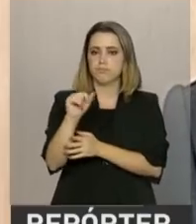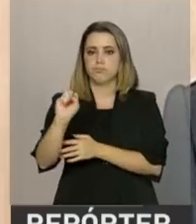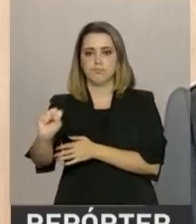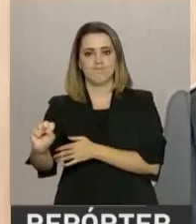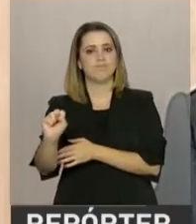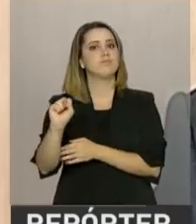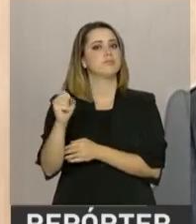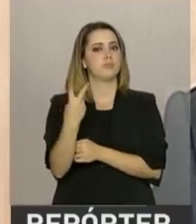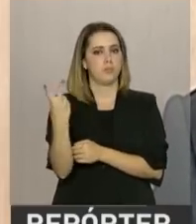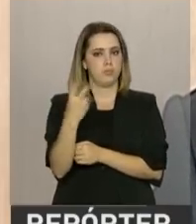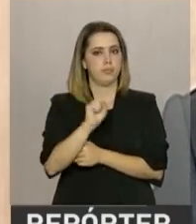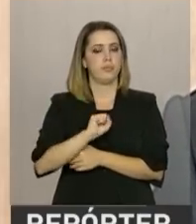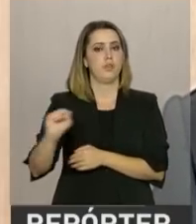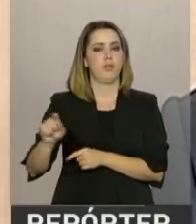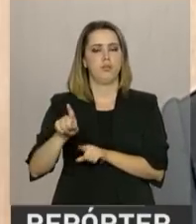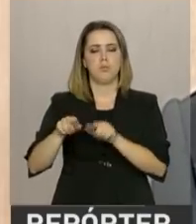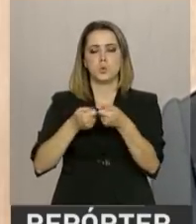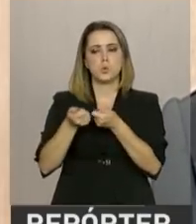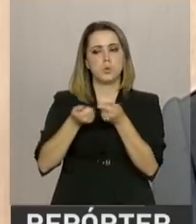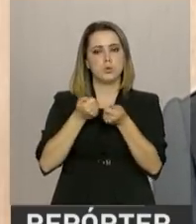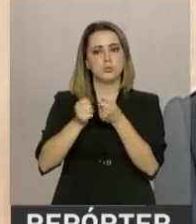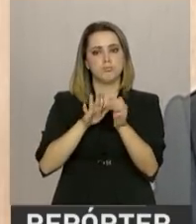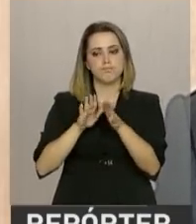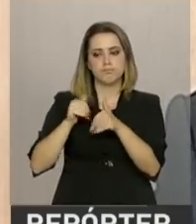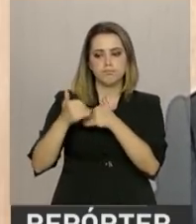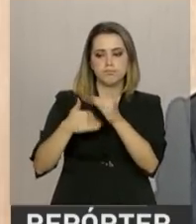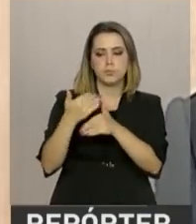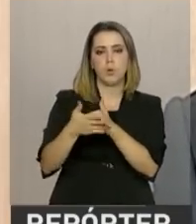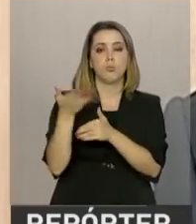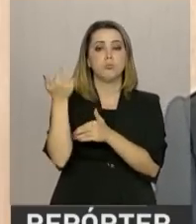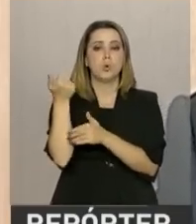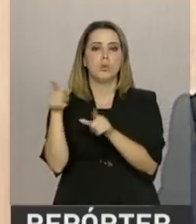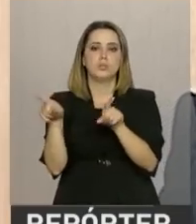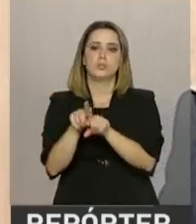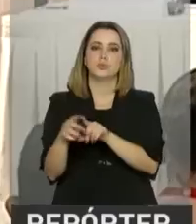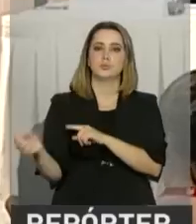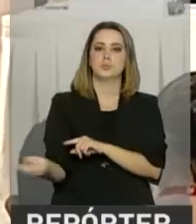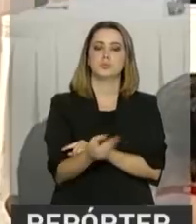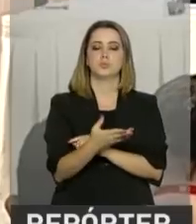de controles que serão adotados daqui para frente, tanto no velho quanto no novo